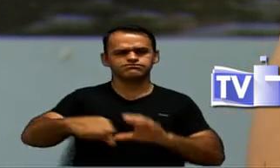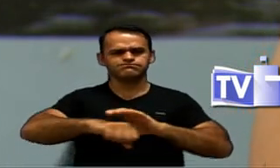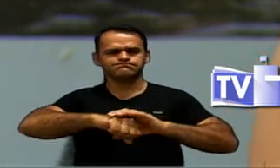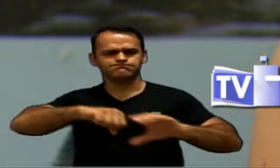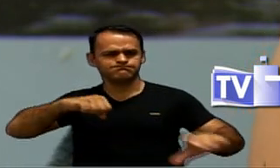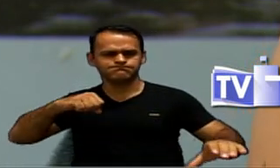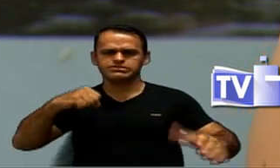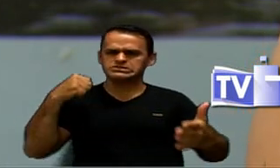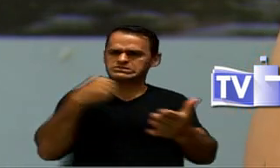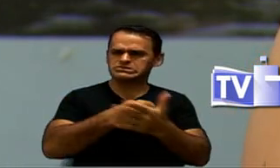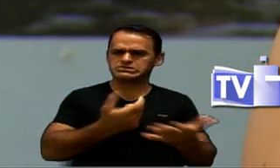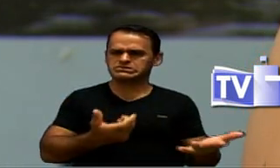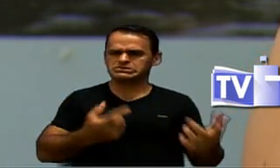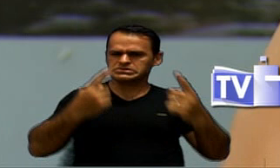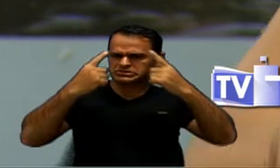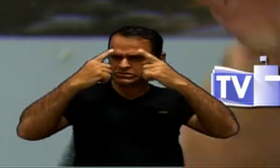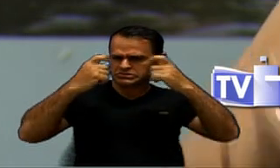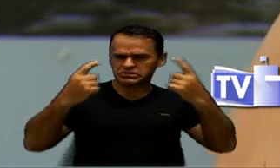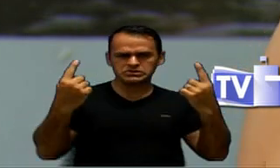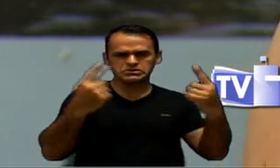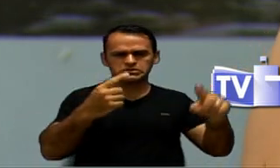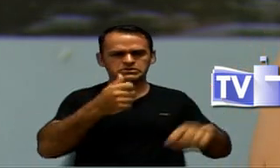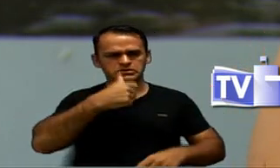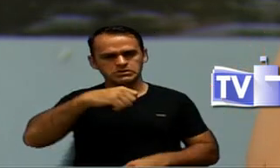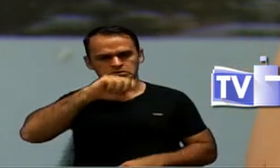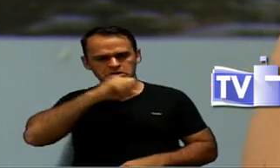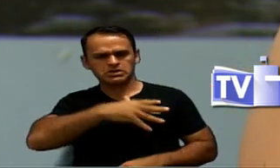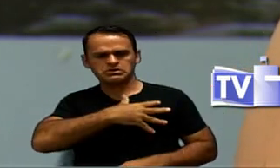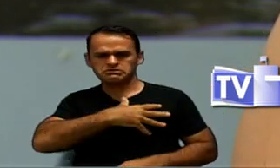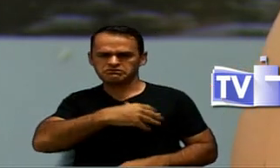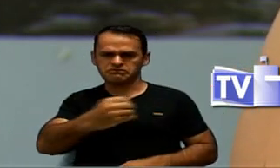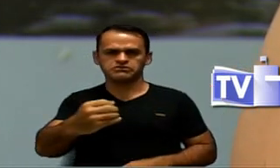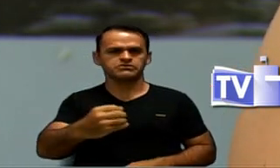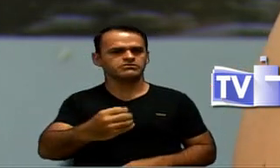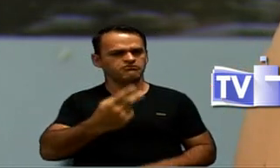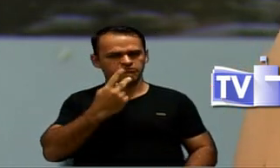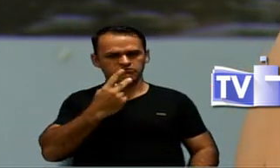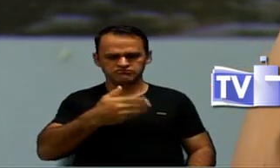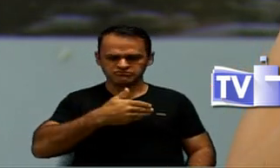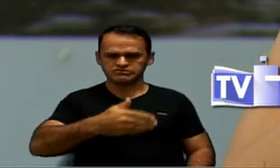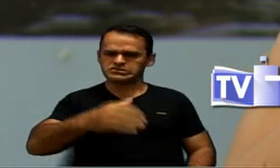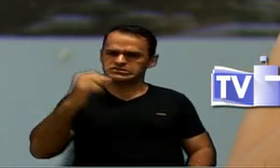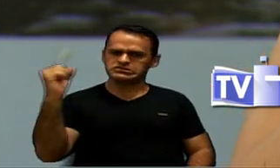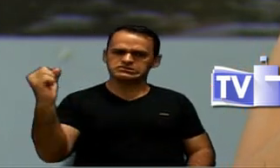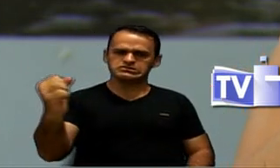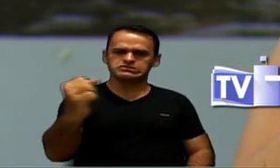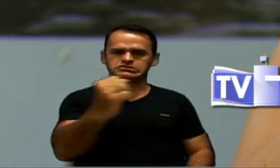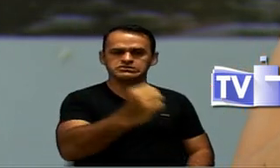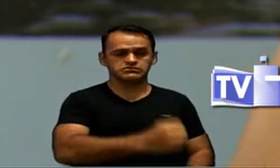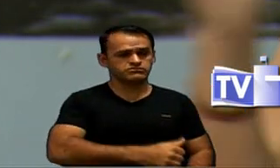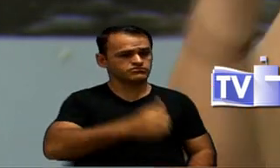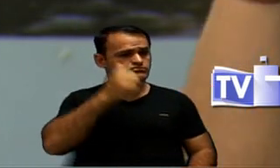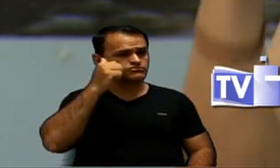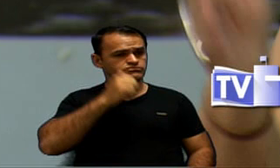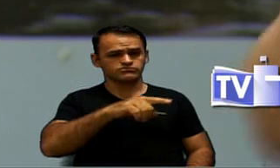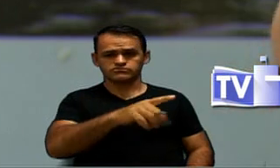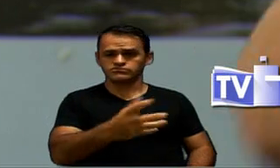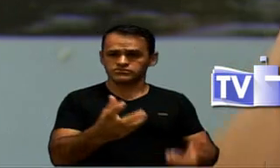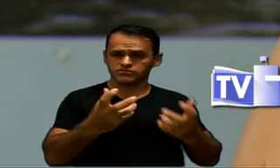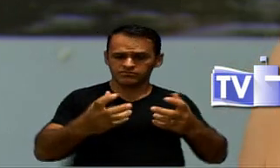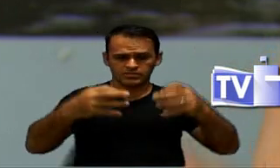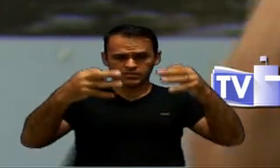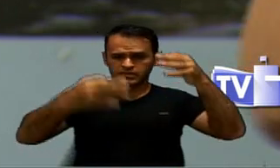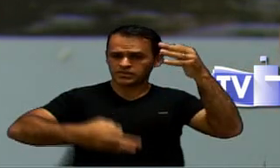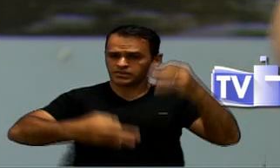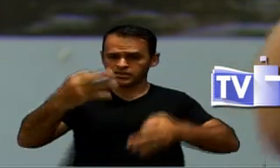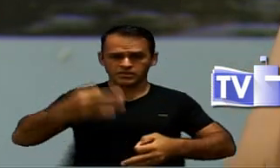a mãe e as filhas, e falou que ia matar todo mundo. E foi horrível, essa mulher está lutando por justiça há muito tempo, vocês sabem